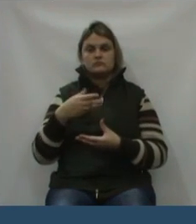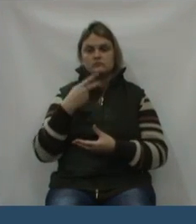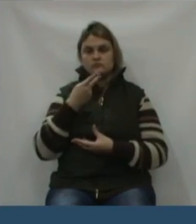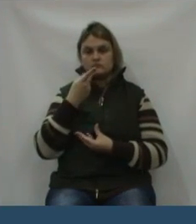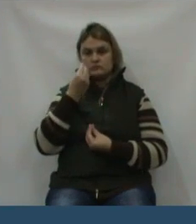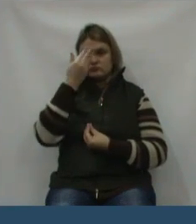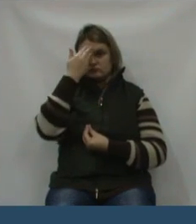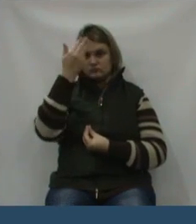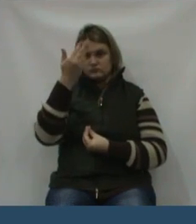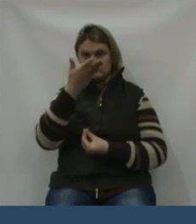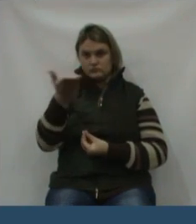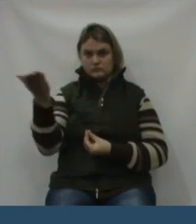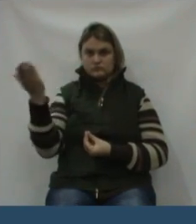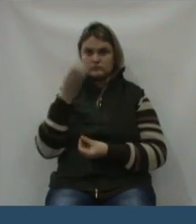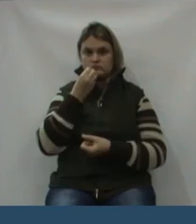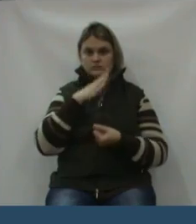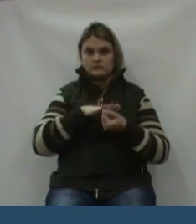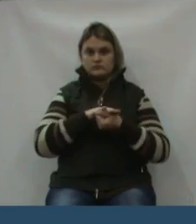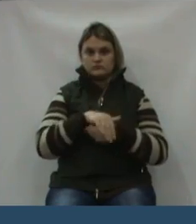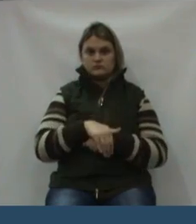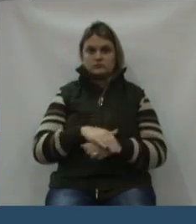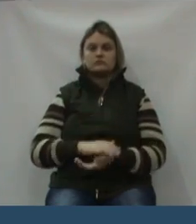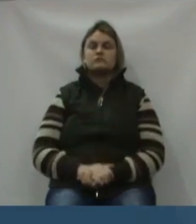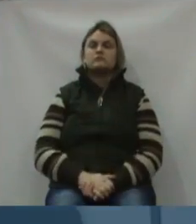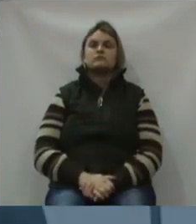Me despeço de Vossas Senhorias e desejo uma boa noite a todos.